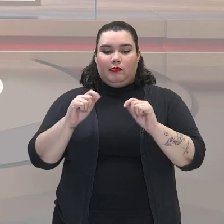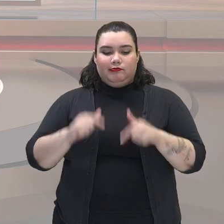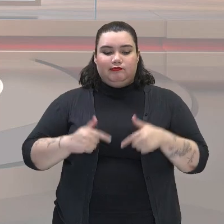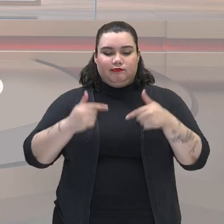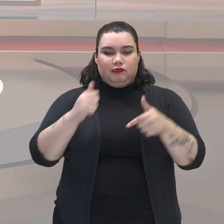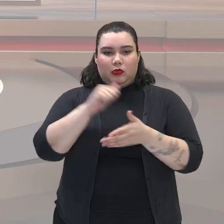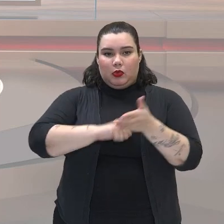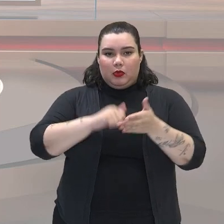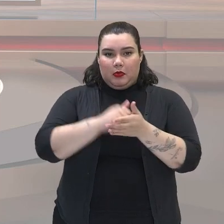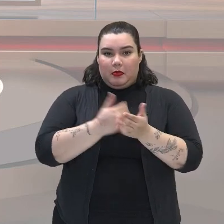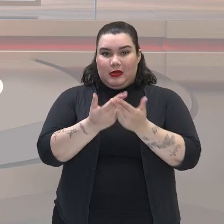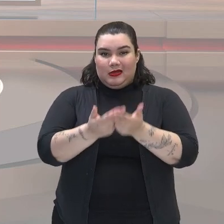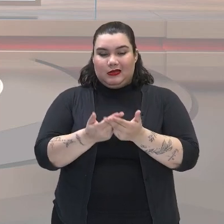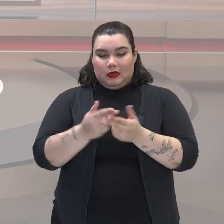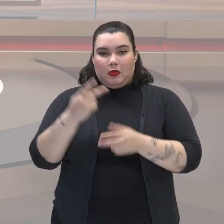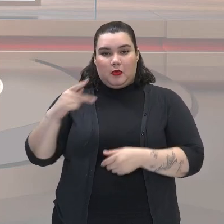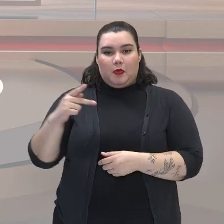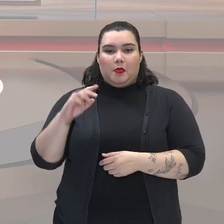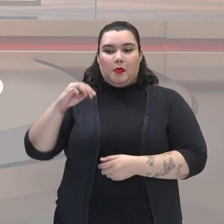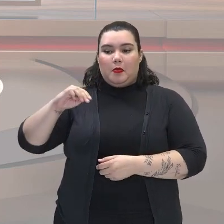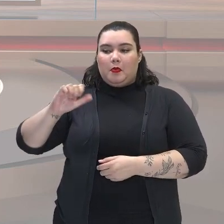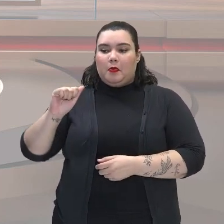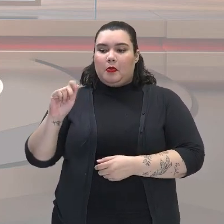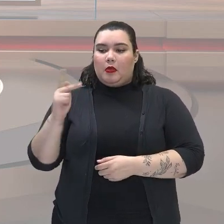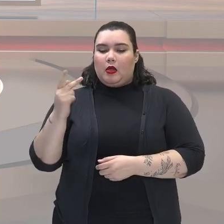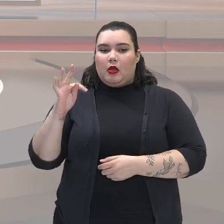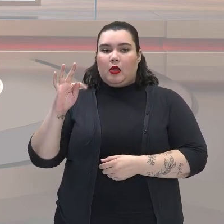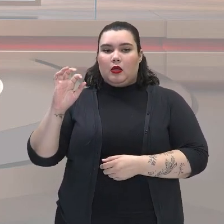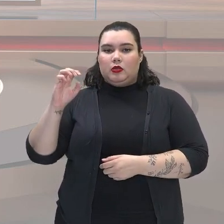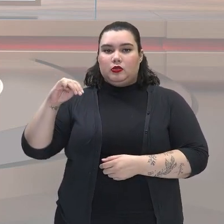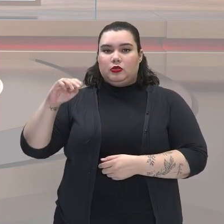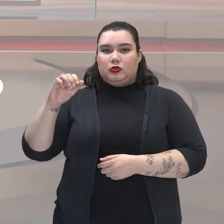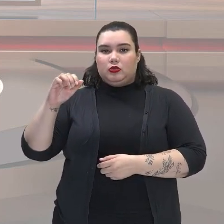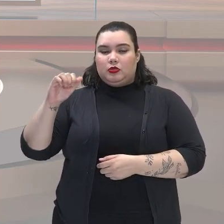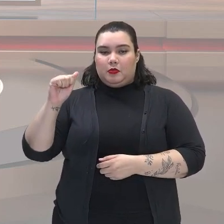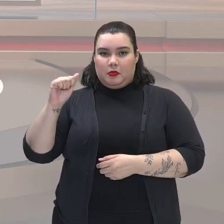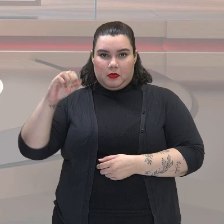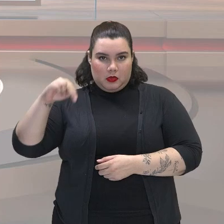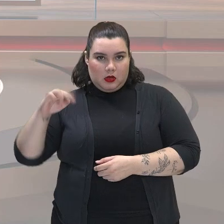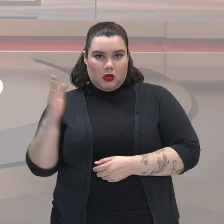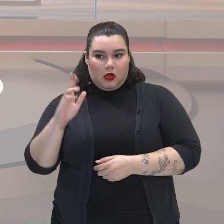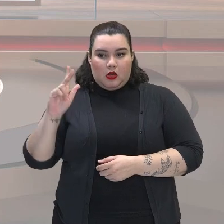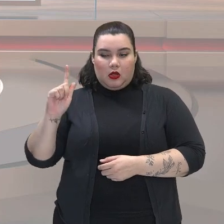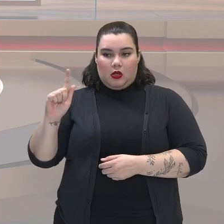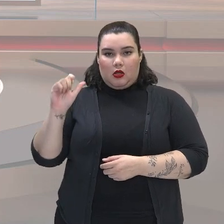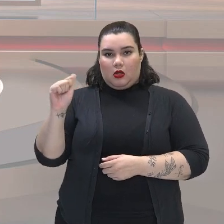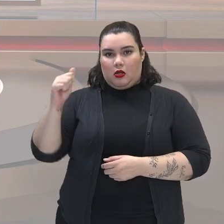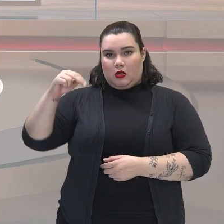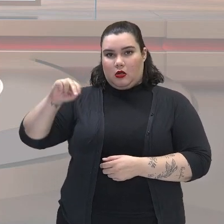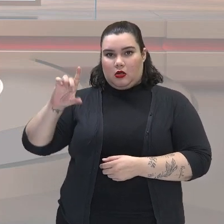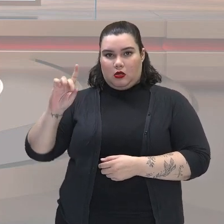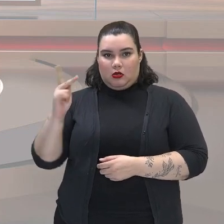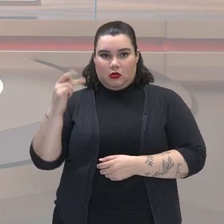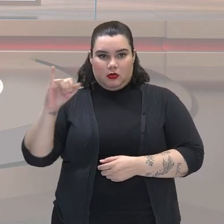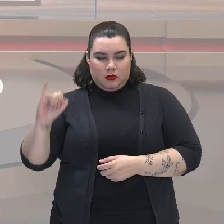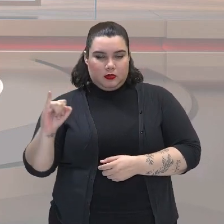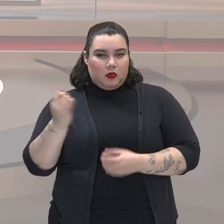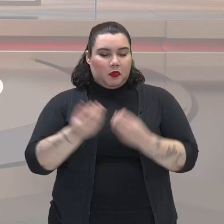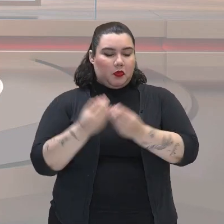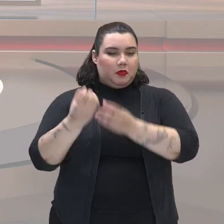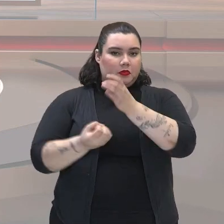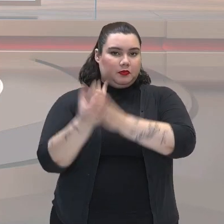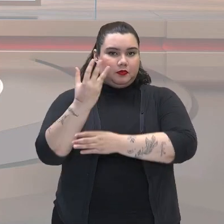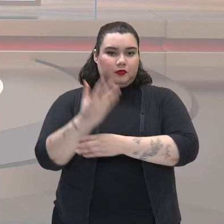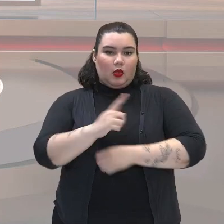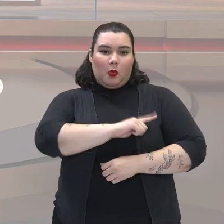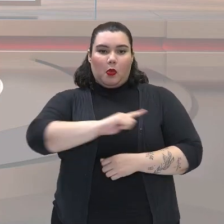Mahatma Gandhi, ela acontecia da seguinte forma. Quando o governo dava alguma ordem, o